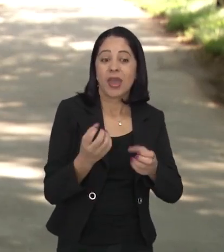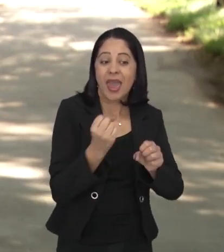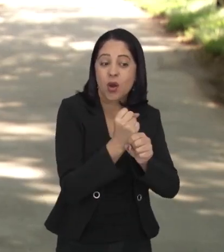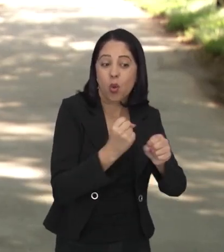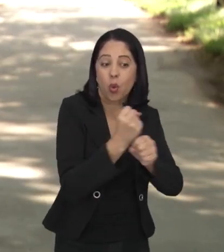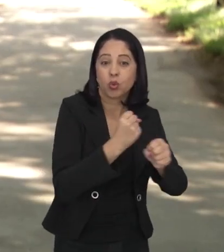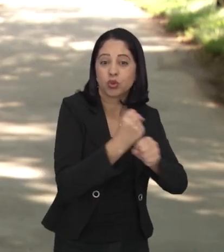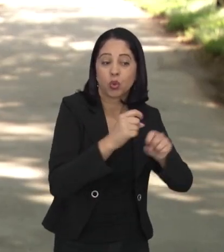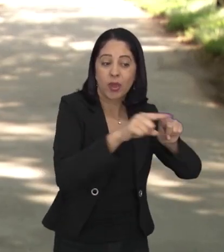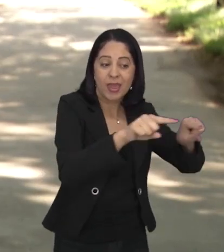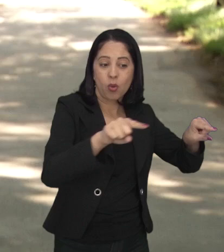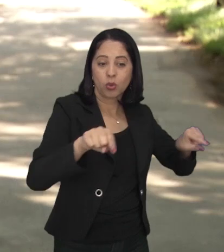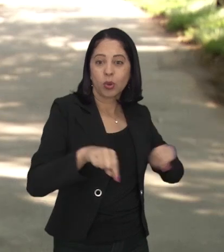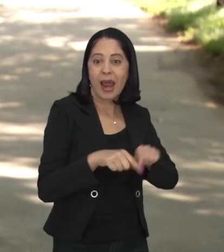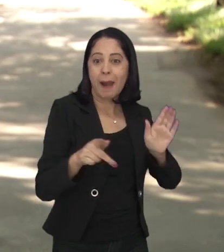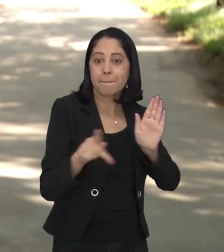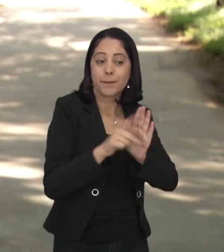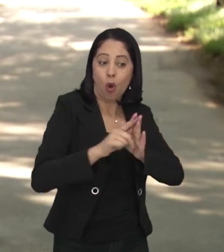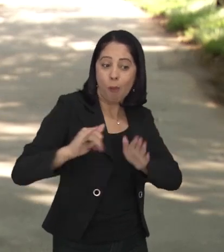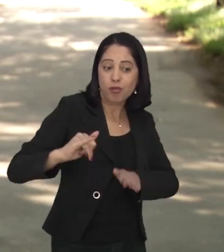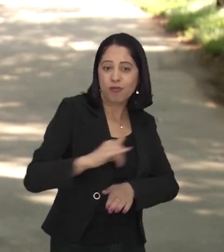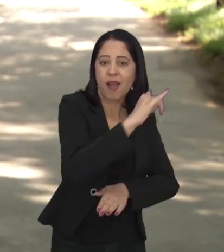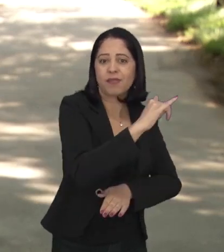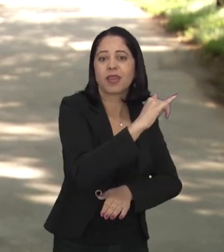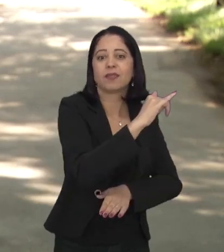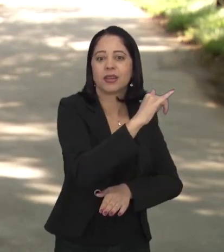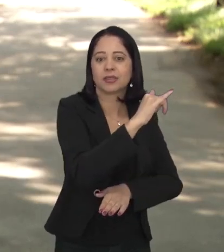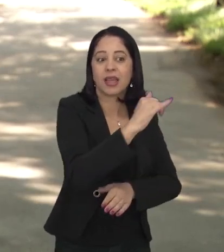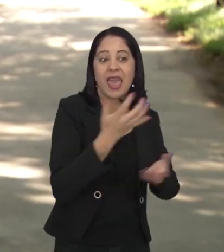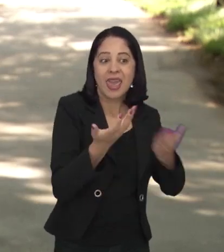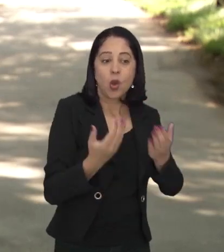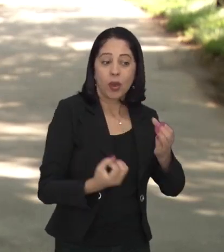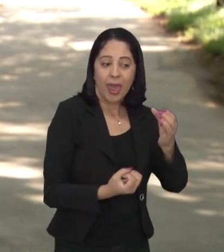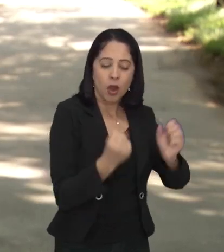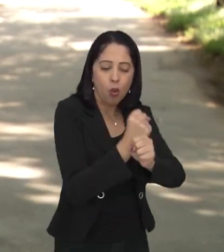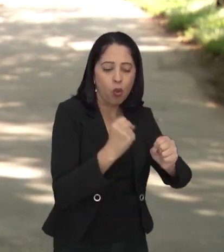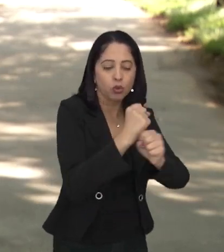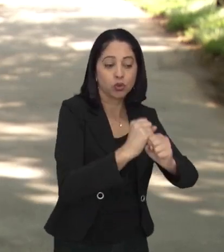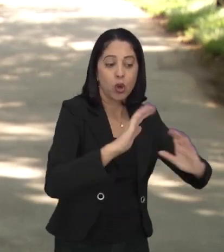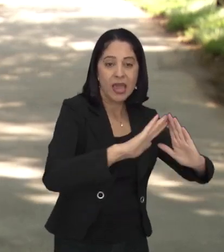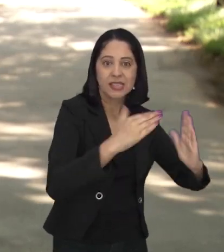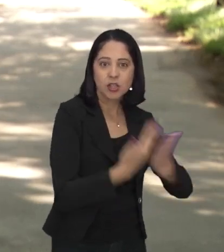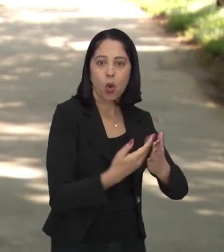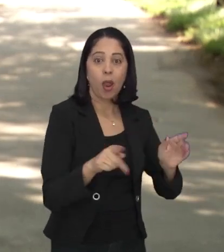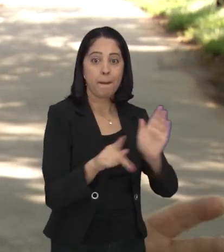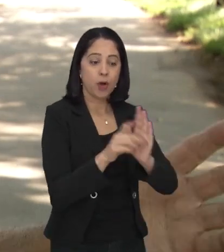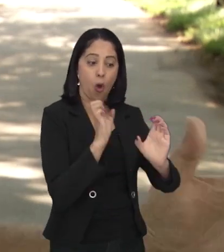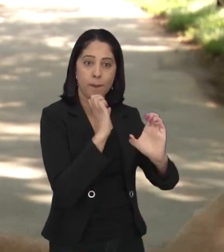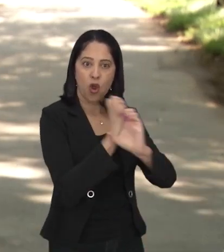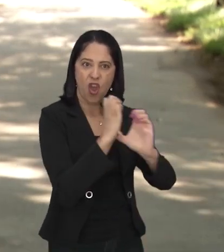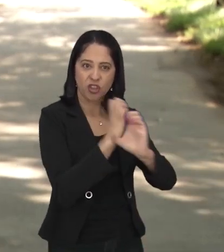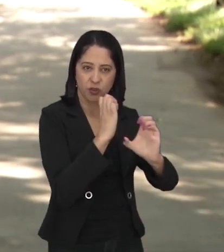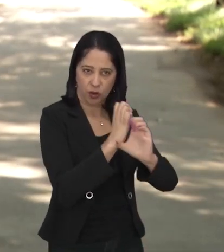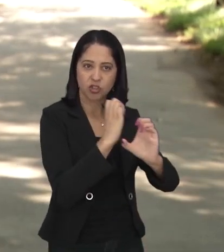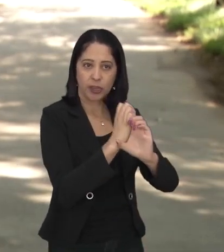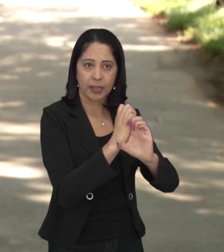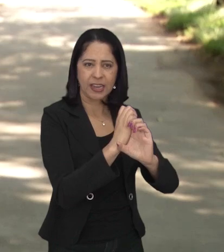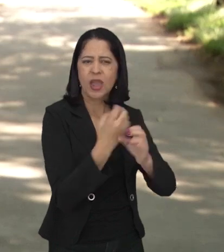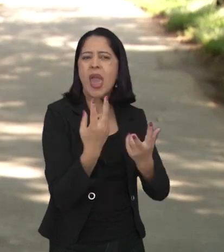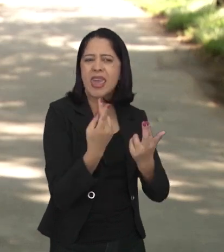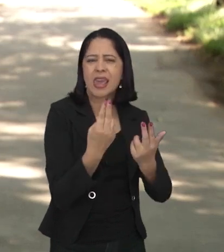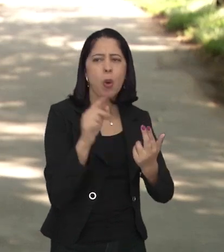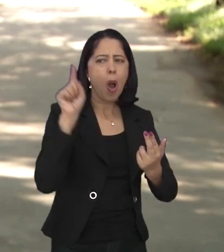base aérea aqui em São José, tenho interesse em criar uma escola de engenharia aeronáutica aos moldes da escola